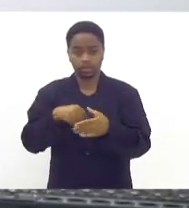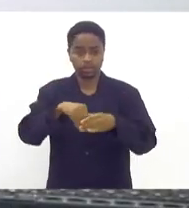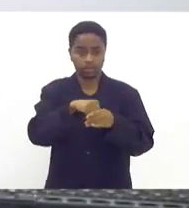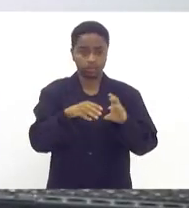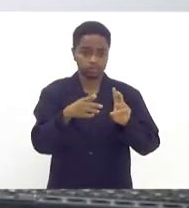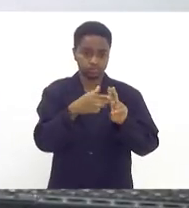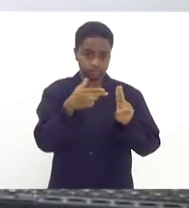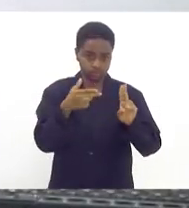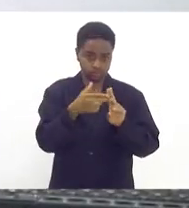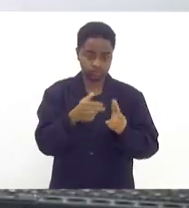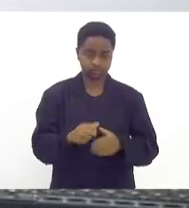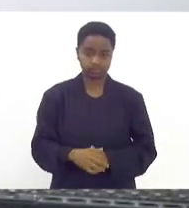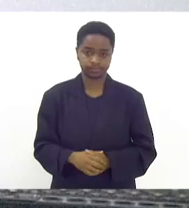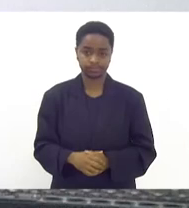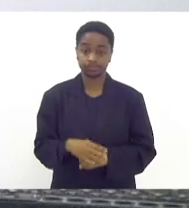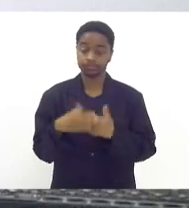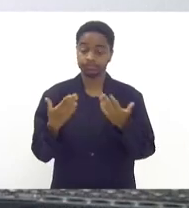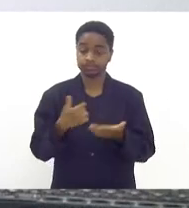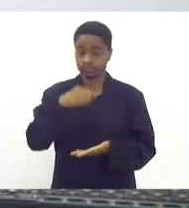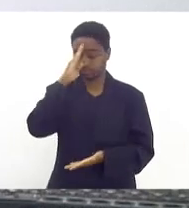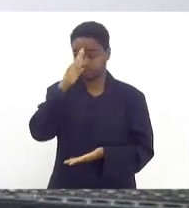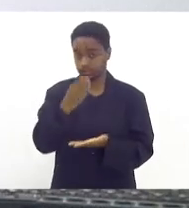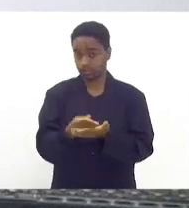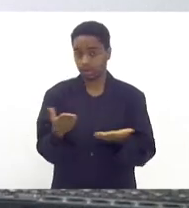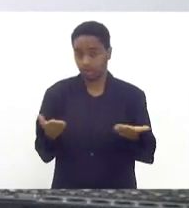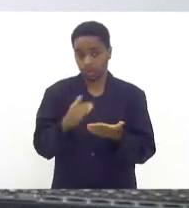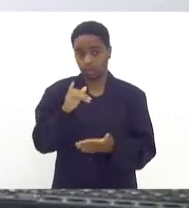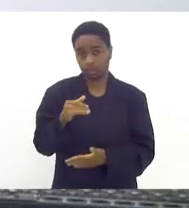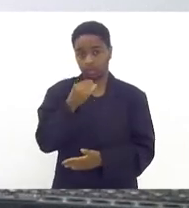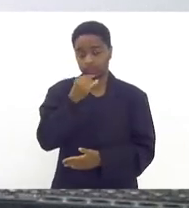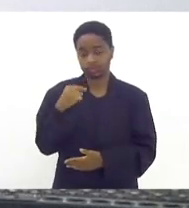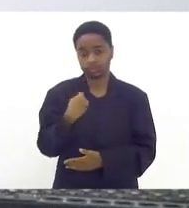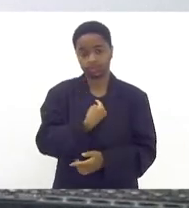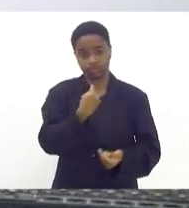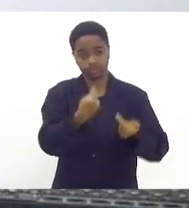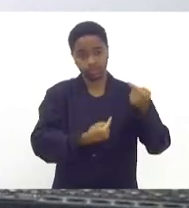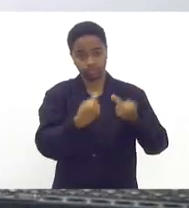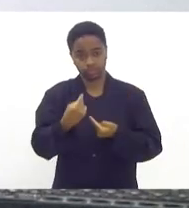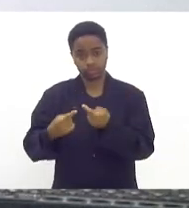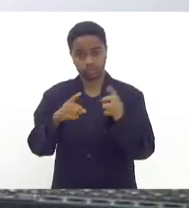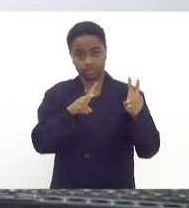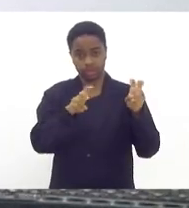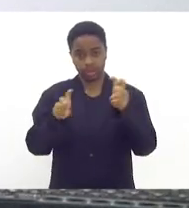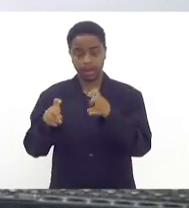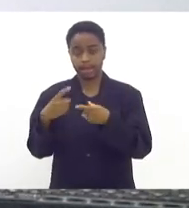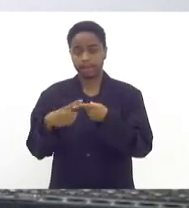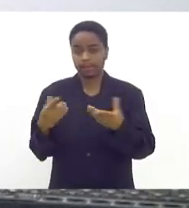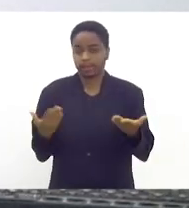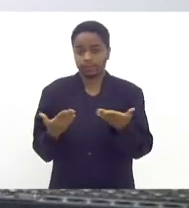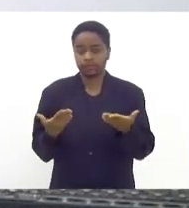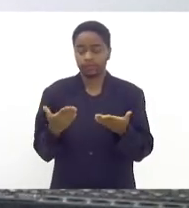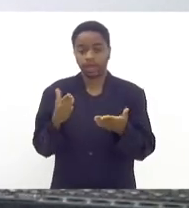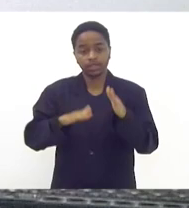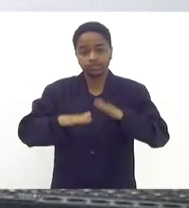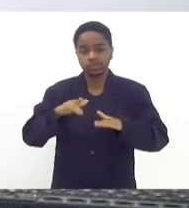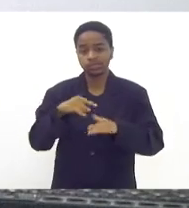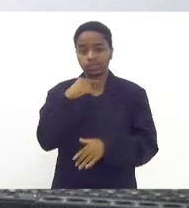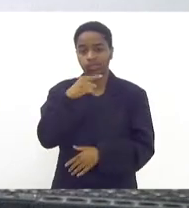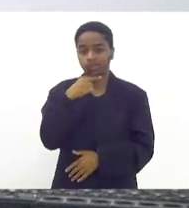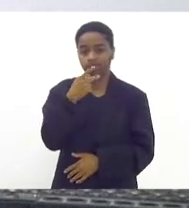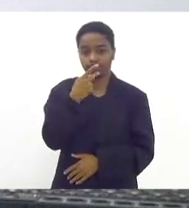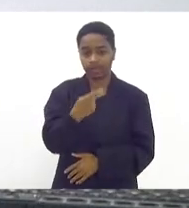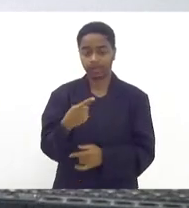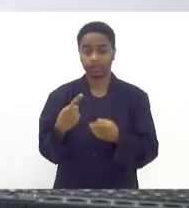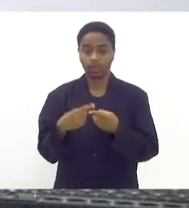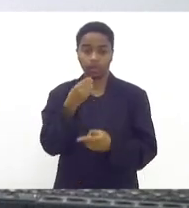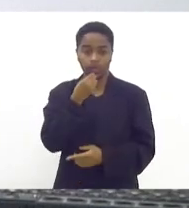também e acho que essa é a oportunidade da gente discutir essas coisas com complexas muitas vezes a gente não consegue falar n é claro